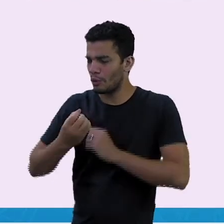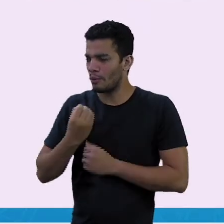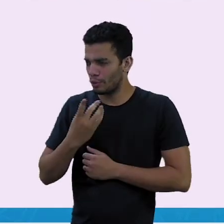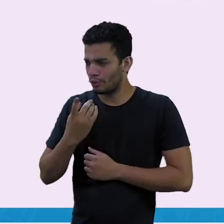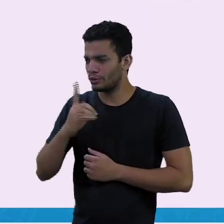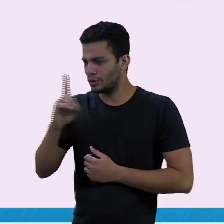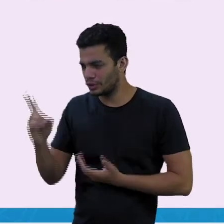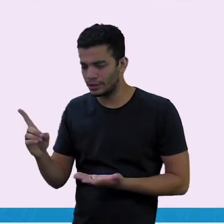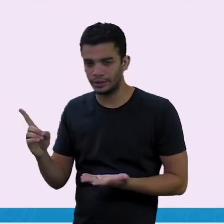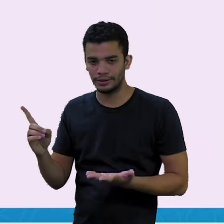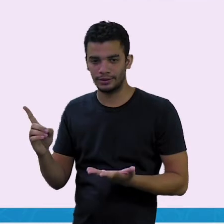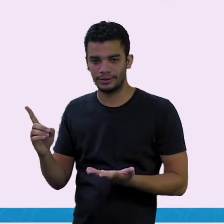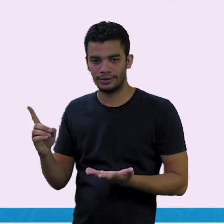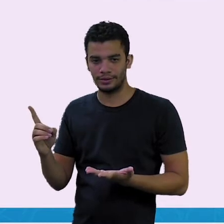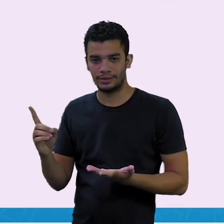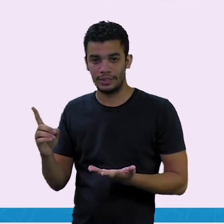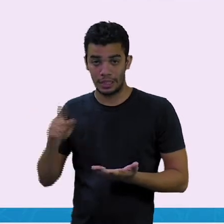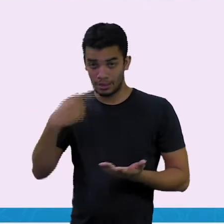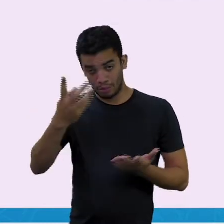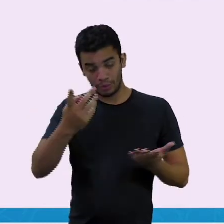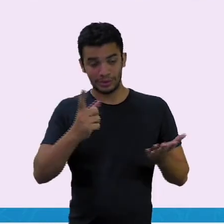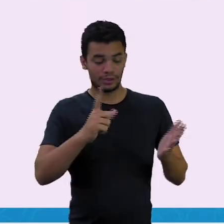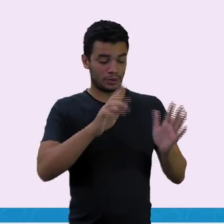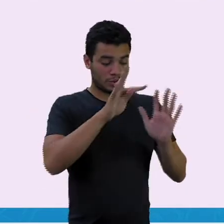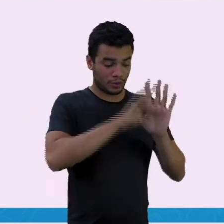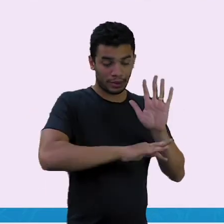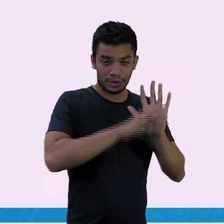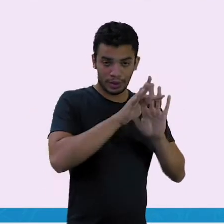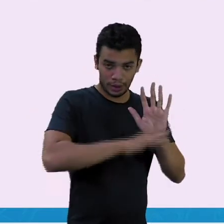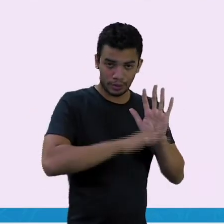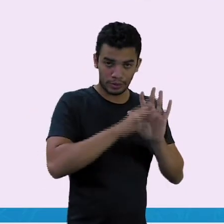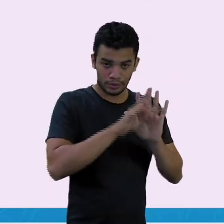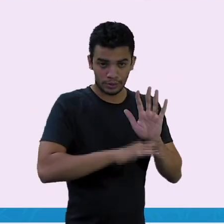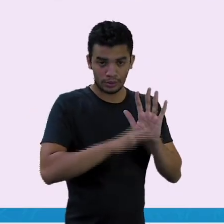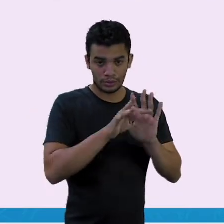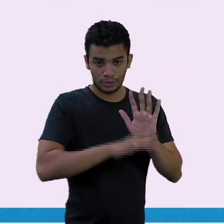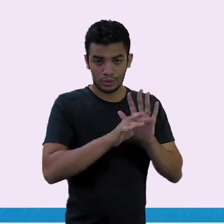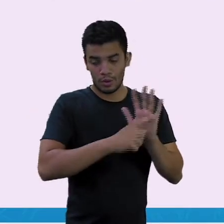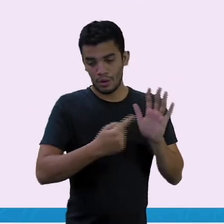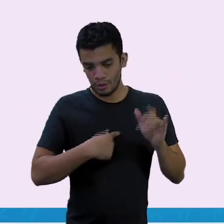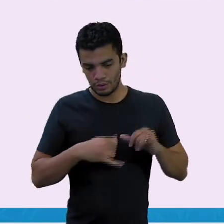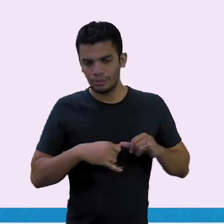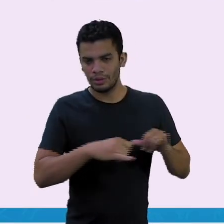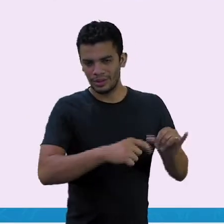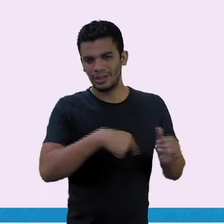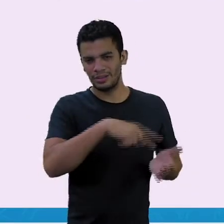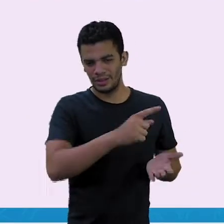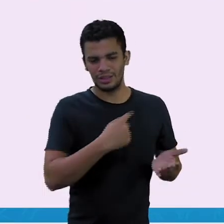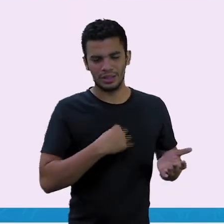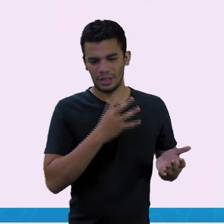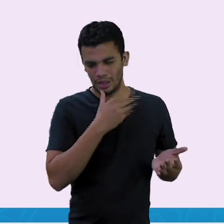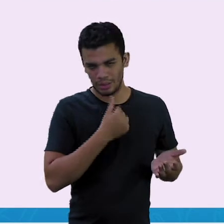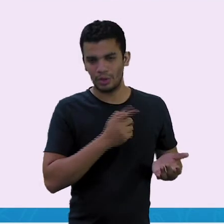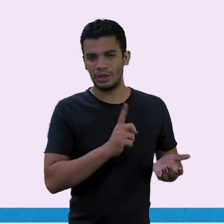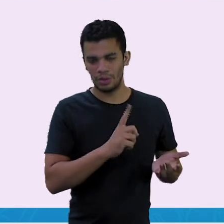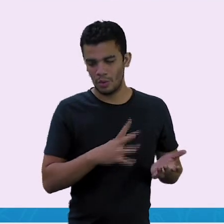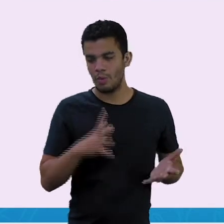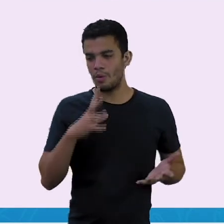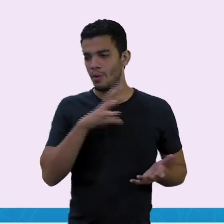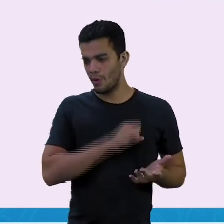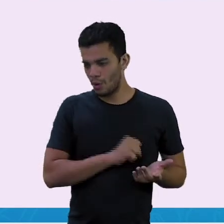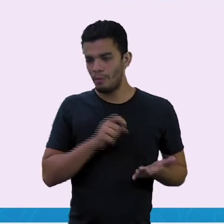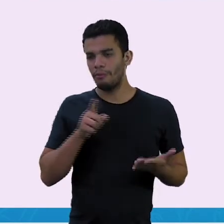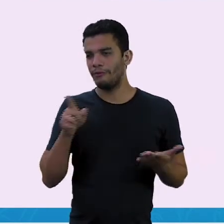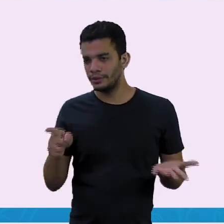irmã. Não deixe de fazer suas tarefas e dar comida ao Paçoca. Não iremos demorar. Te amo,